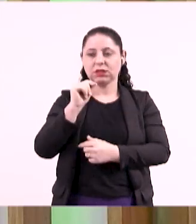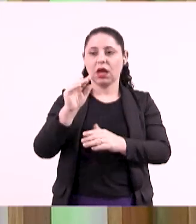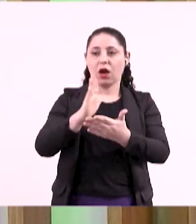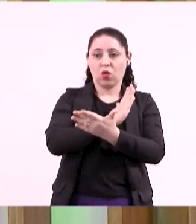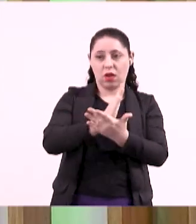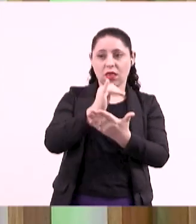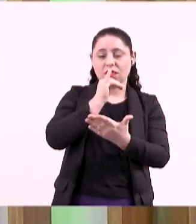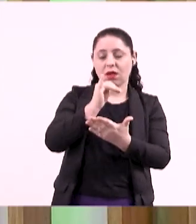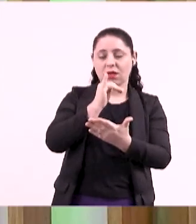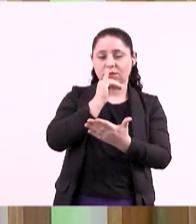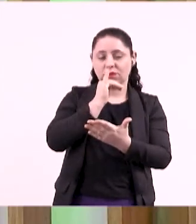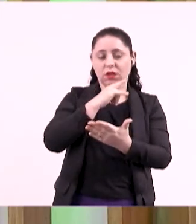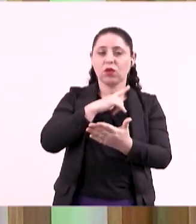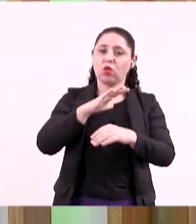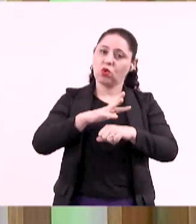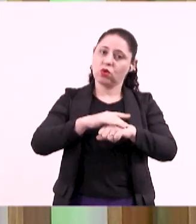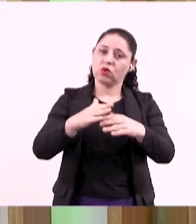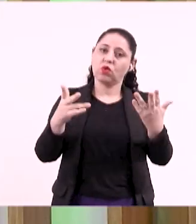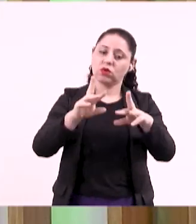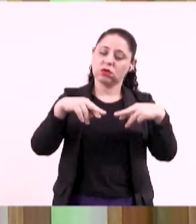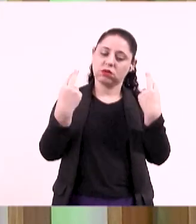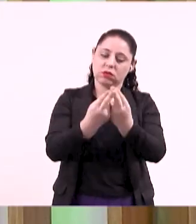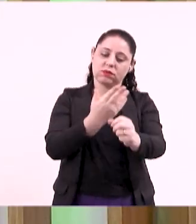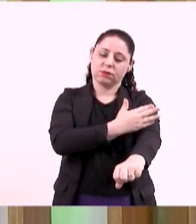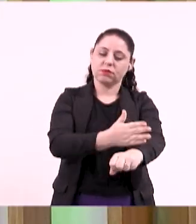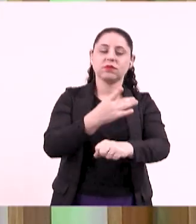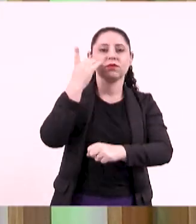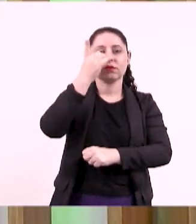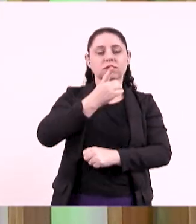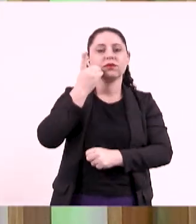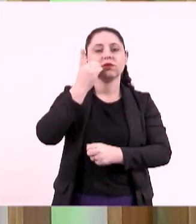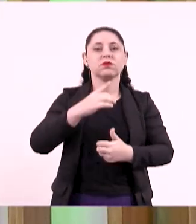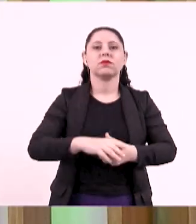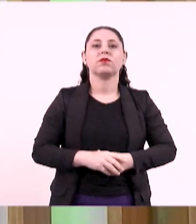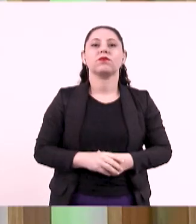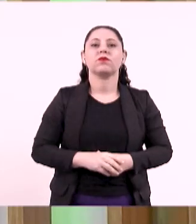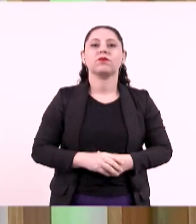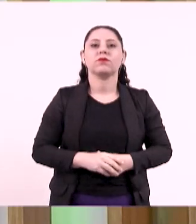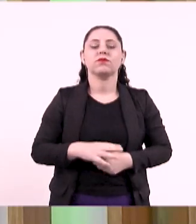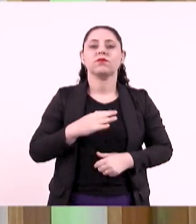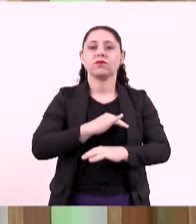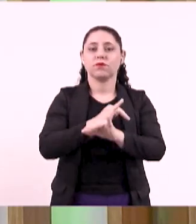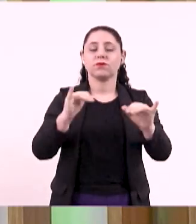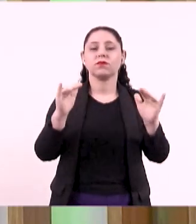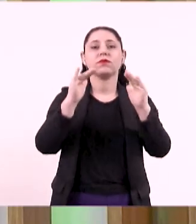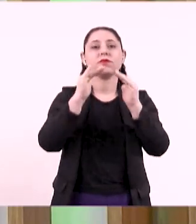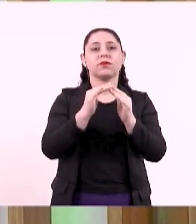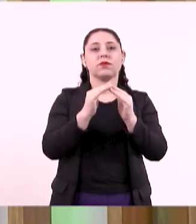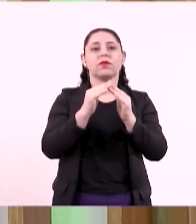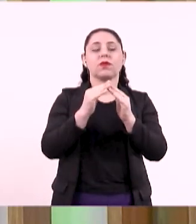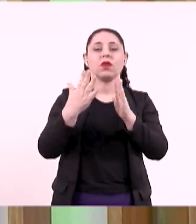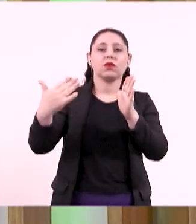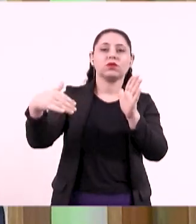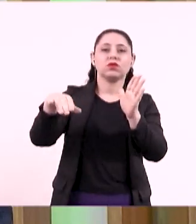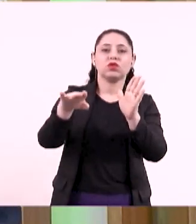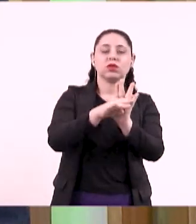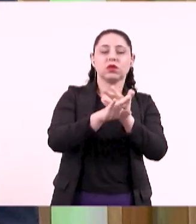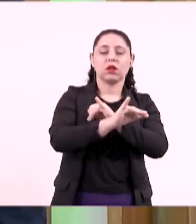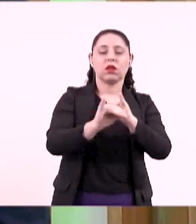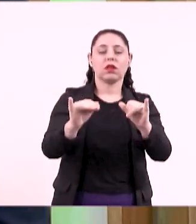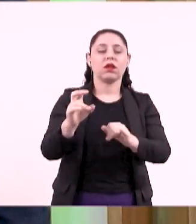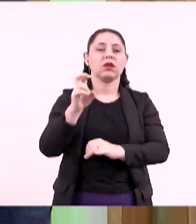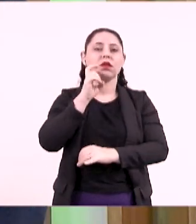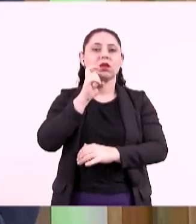tenham comorbidades. Na sessão de hoje, o deputado Paulo Duarte confirmou a chegada desse documento, que deve chegar até